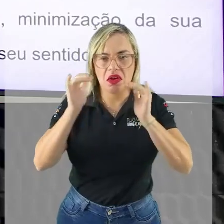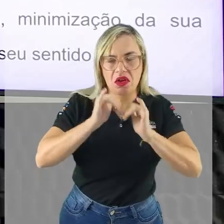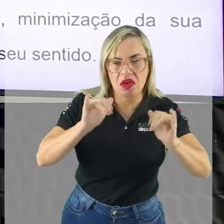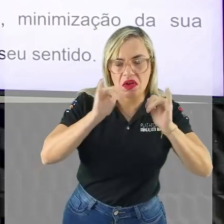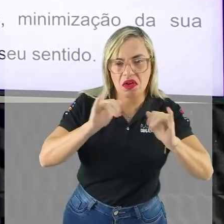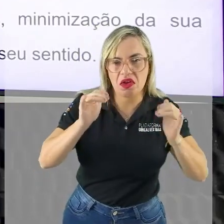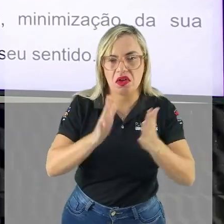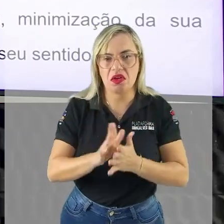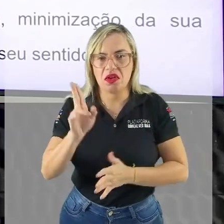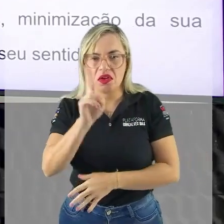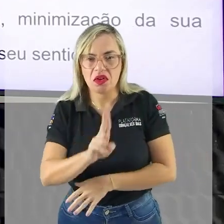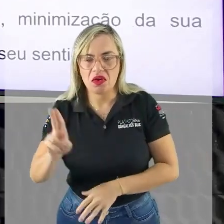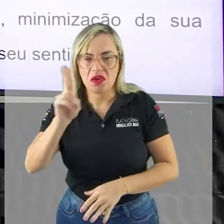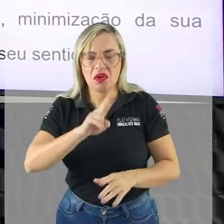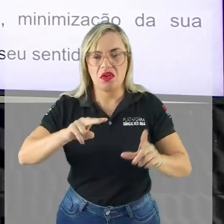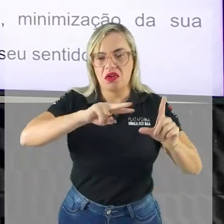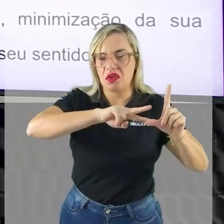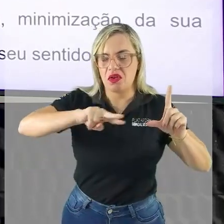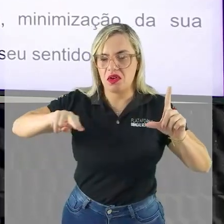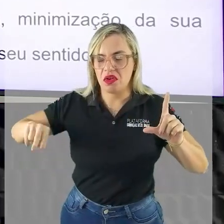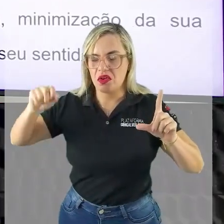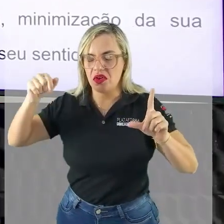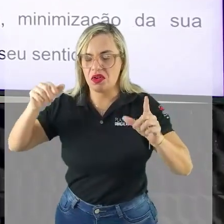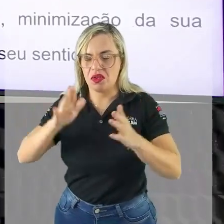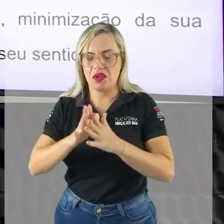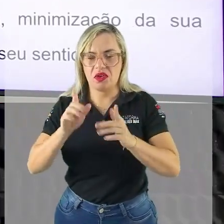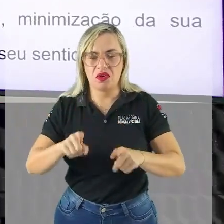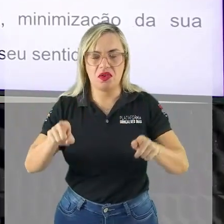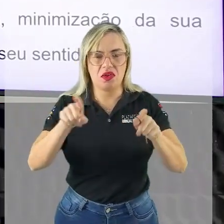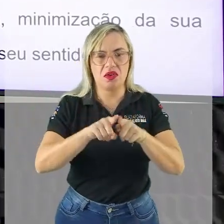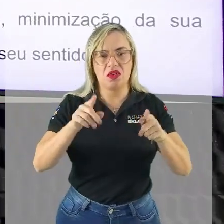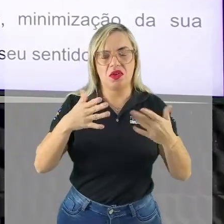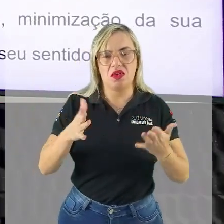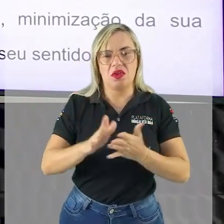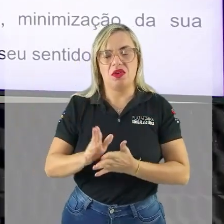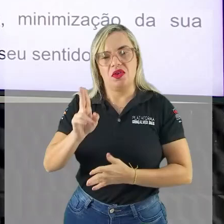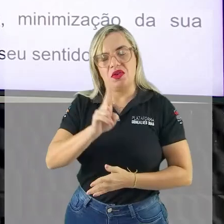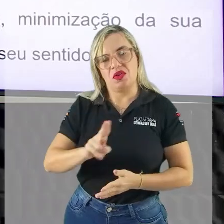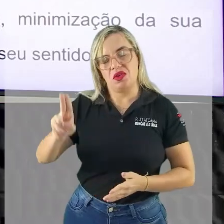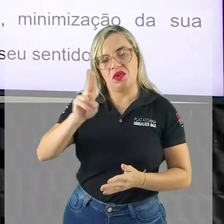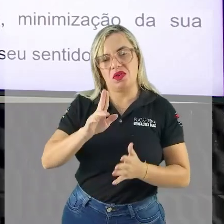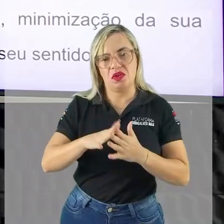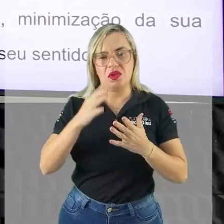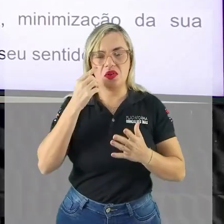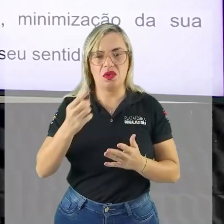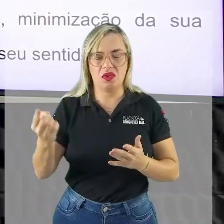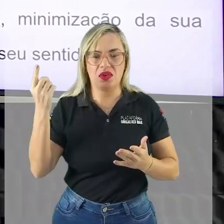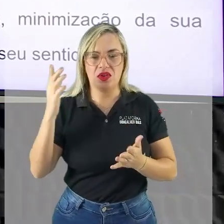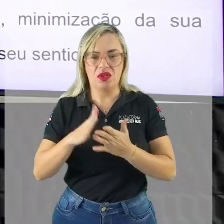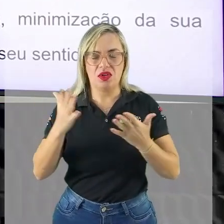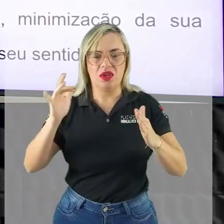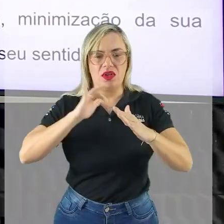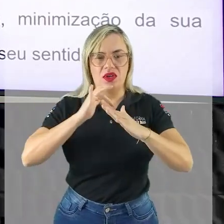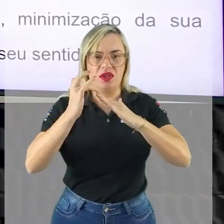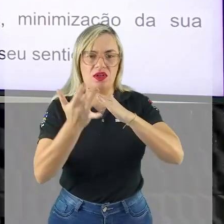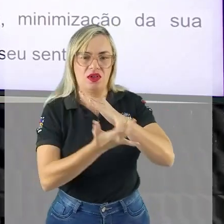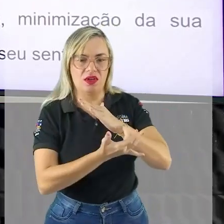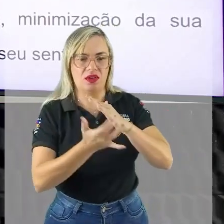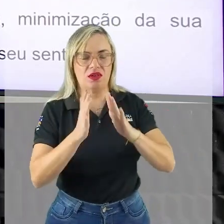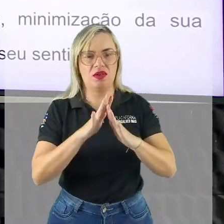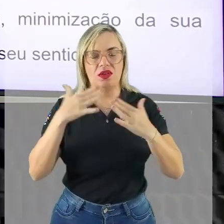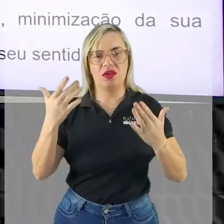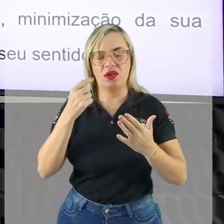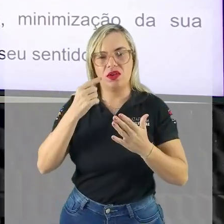é utilizada para isso, com o advento, com o uso maciço, né, das redes